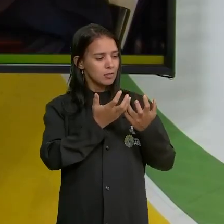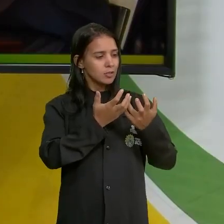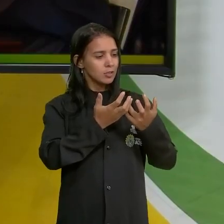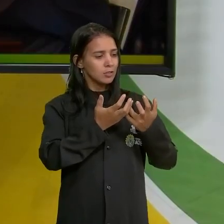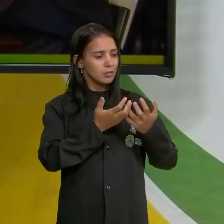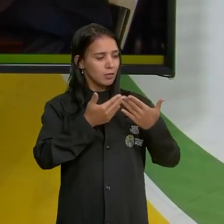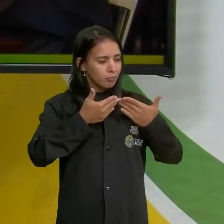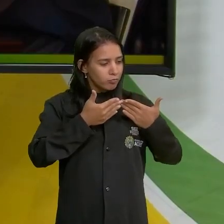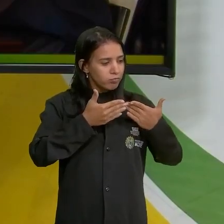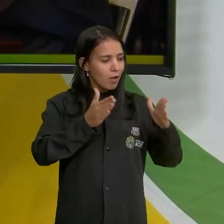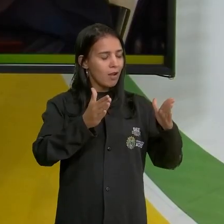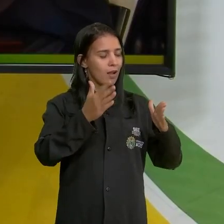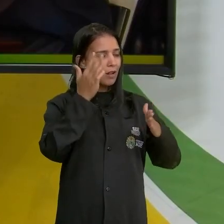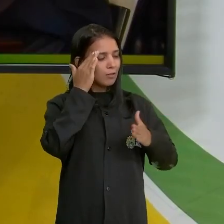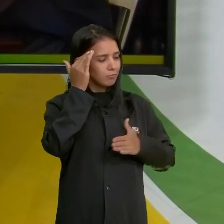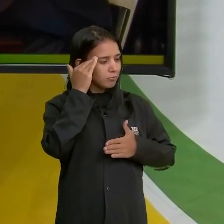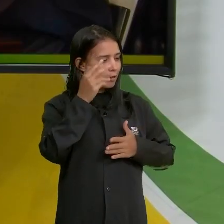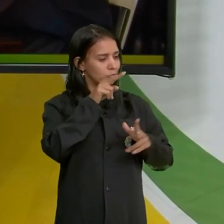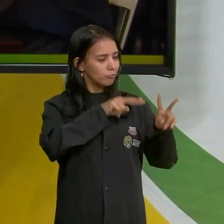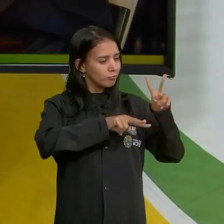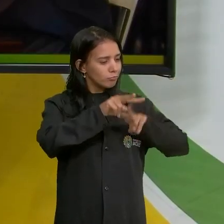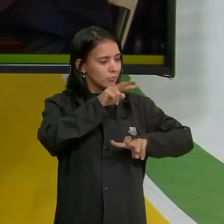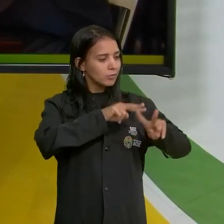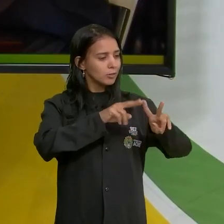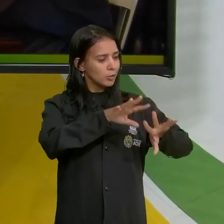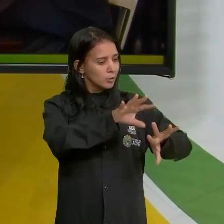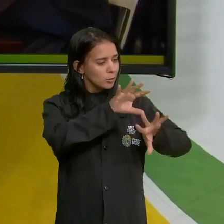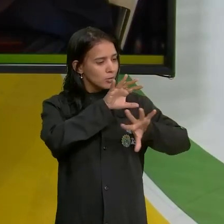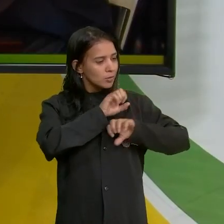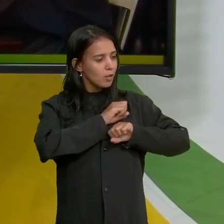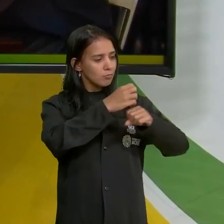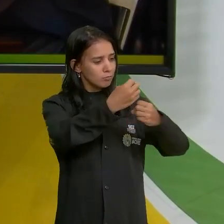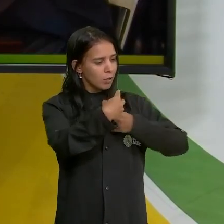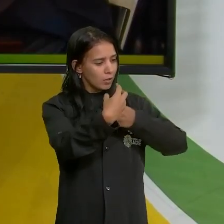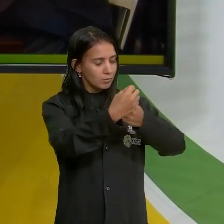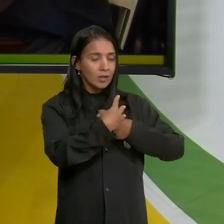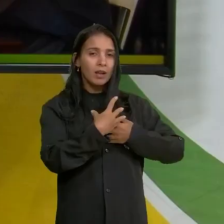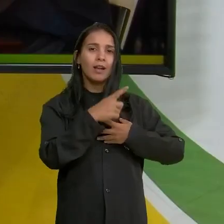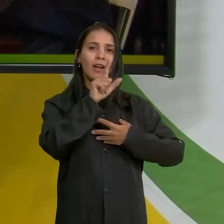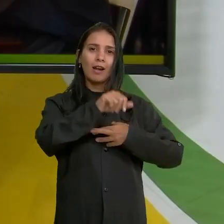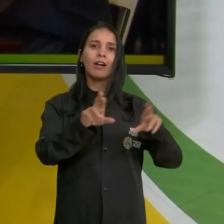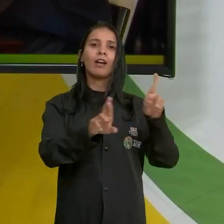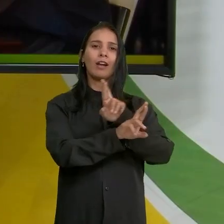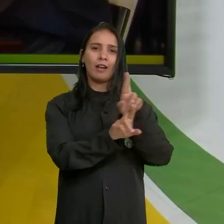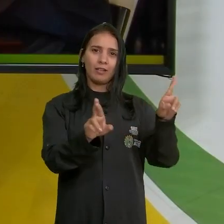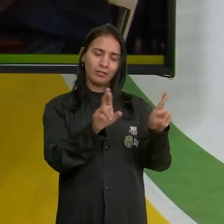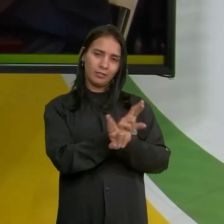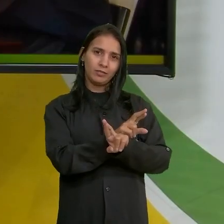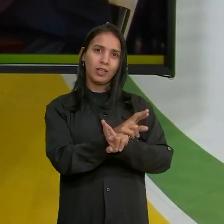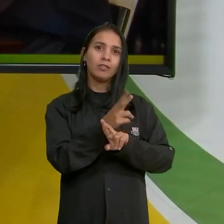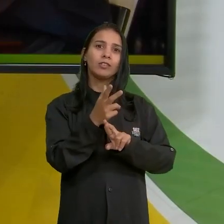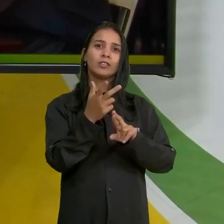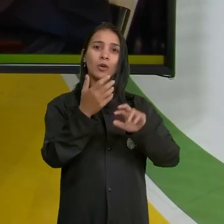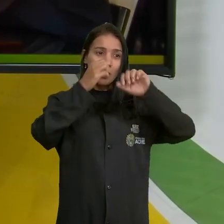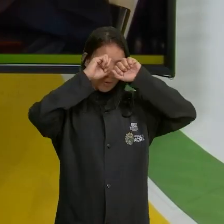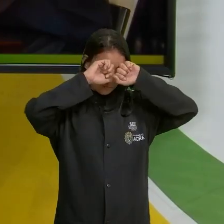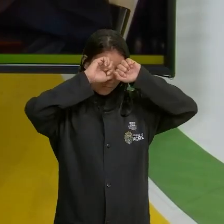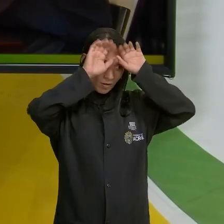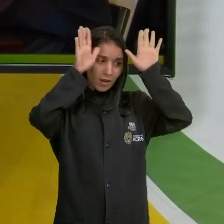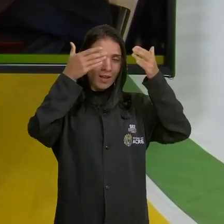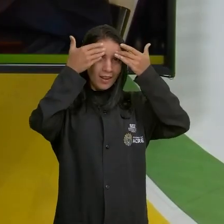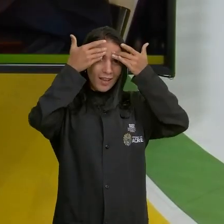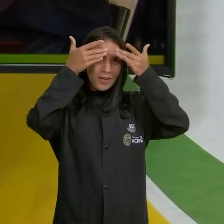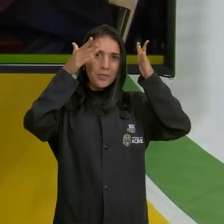tenho um comportamento de alteridade, eu estou sendo relativista, eu estou compreendendo, repito mais